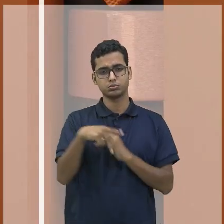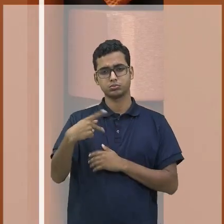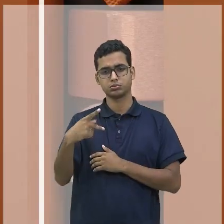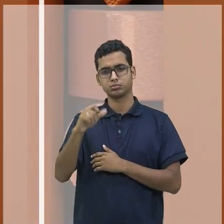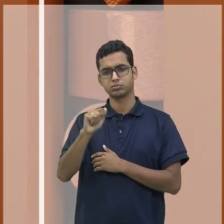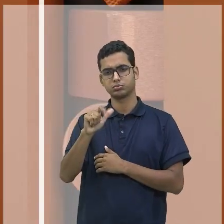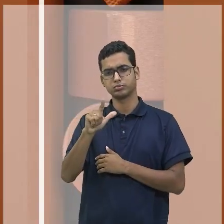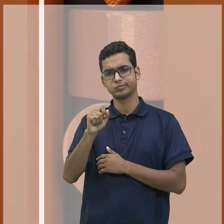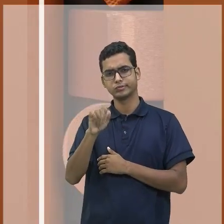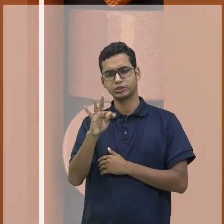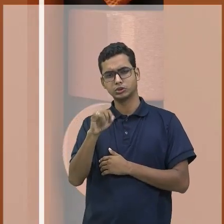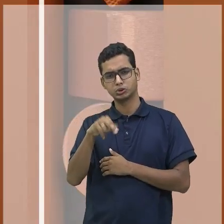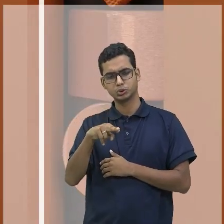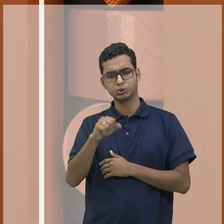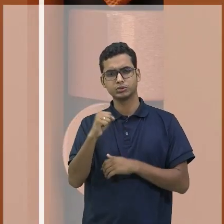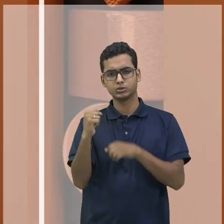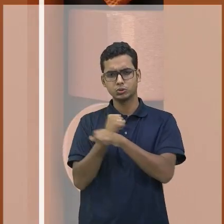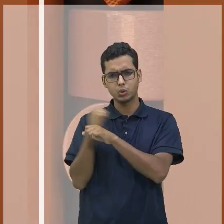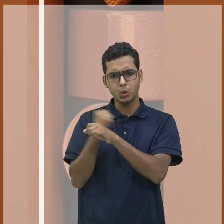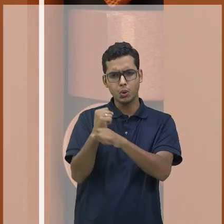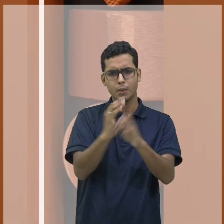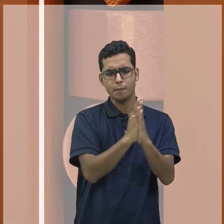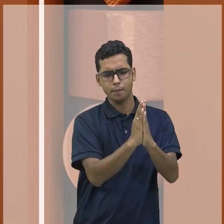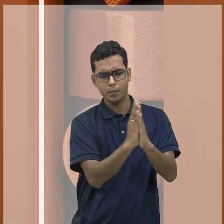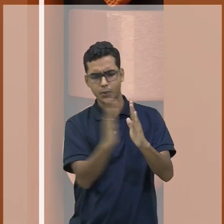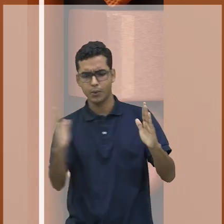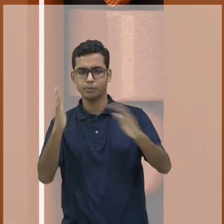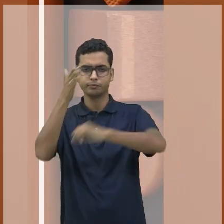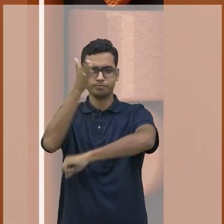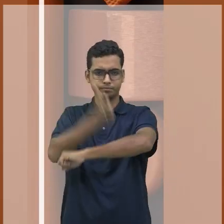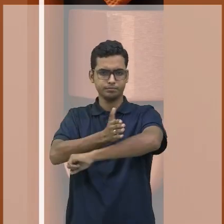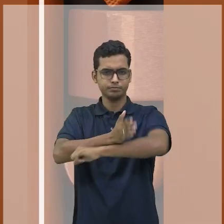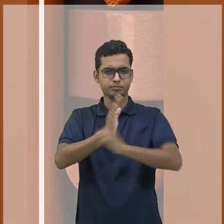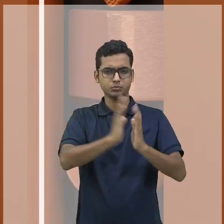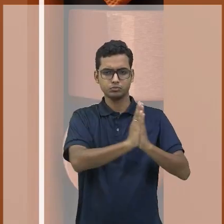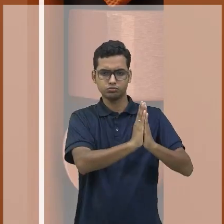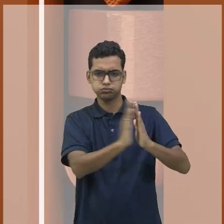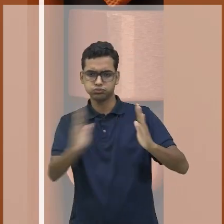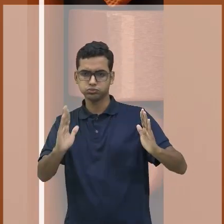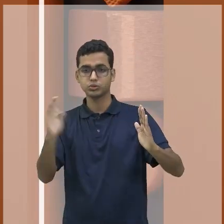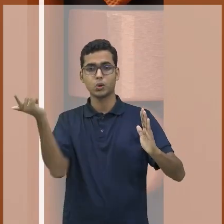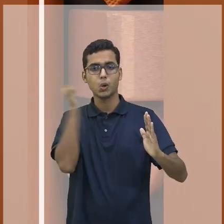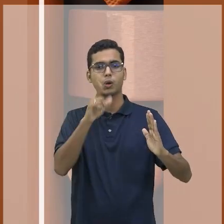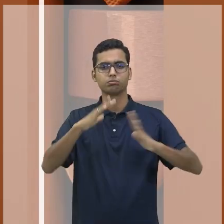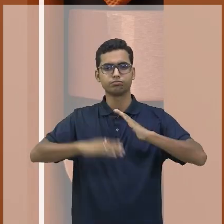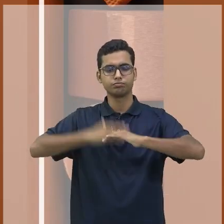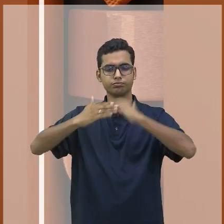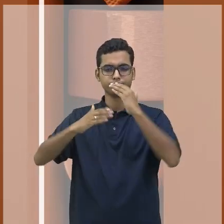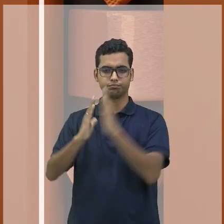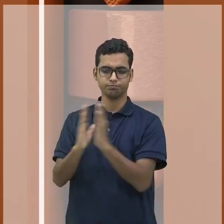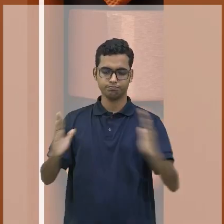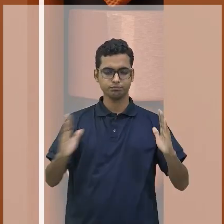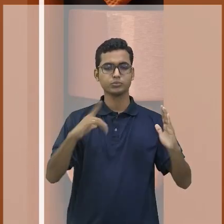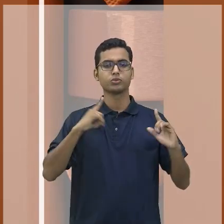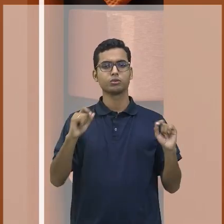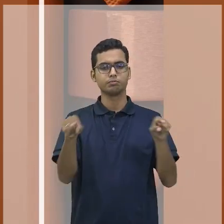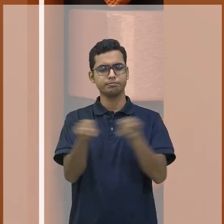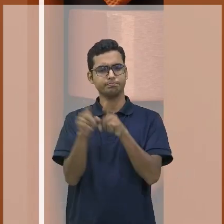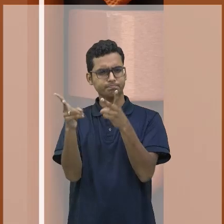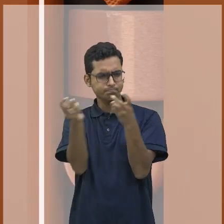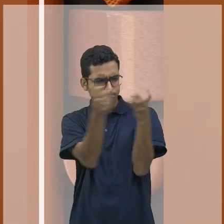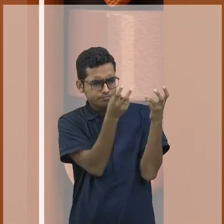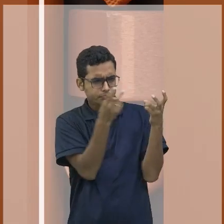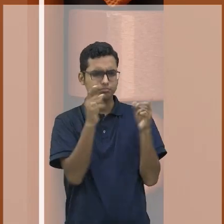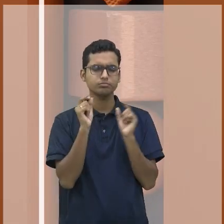vamos ver que ao longo da Idade Média, que vai se desenvolvendo, tá certo? Nós vamos ver que aos